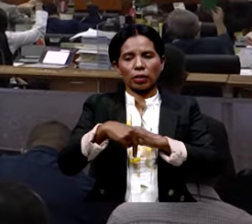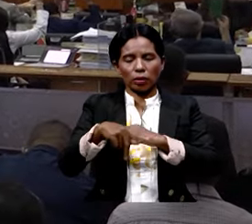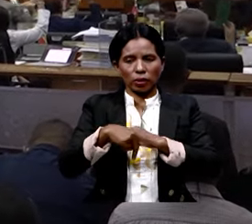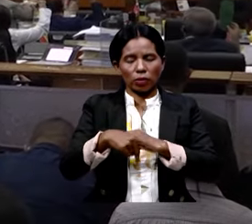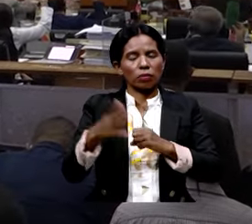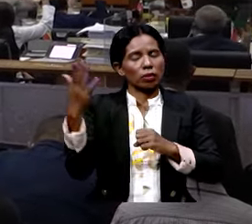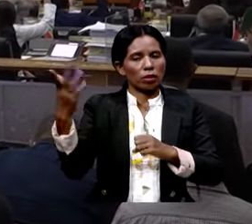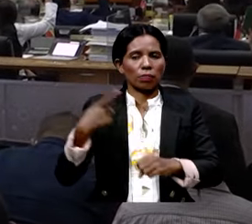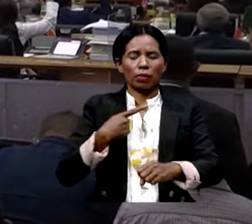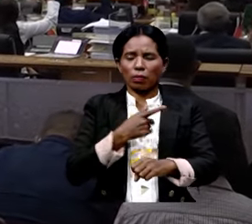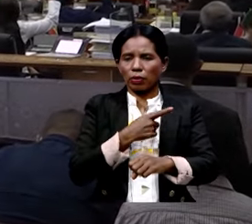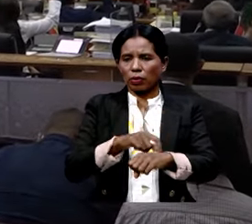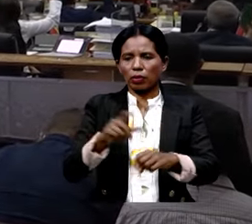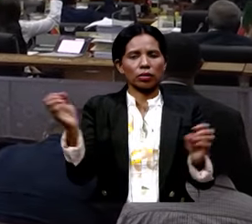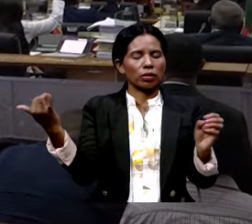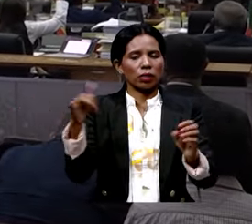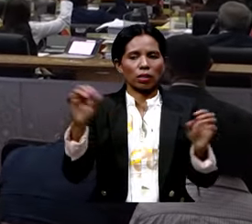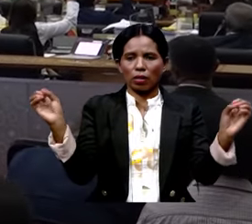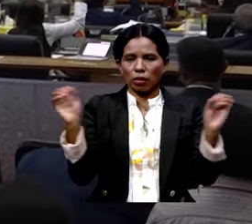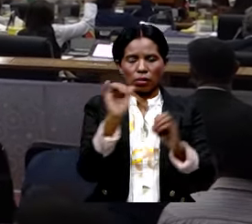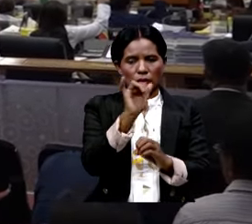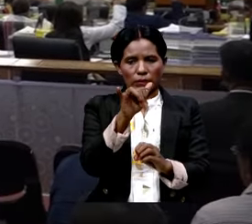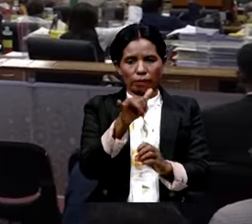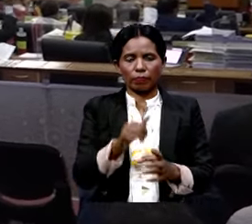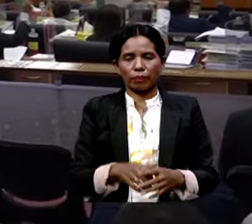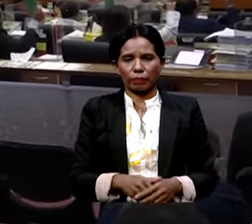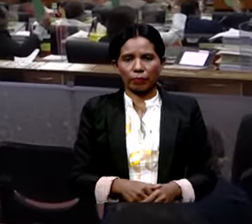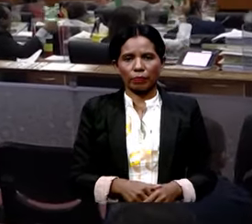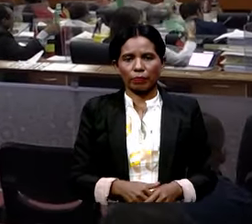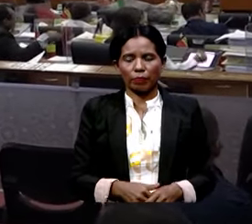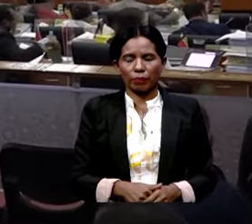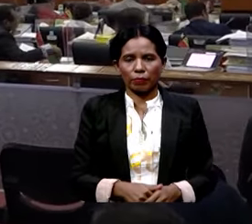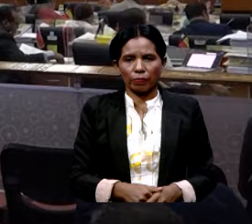Parlamento Nacional, Cira Laíra Consenso. Romaldo Neves, Zaime dos Santos, GMN.